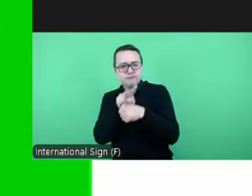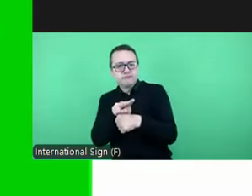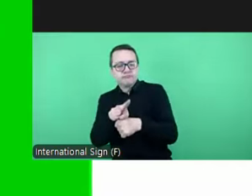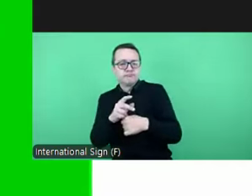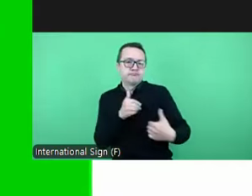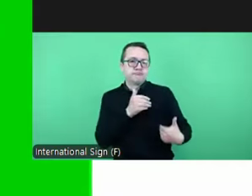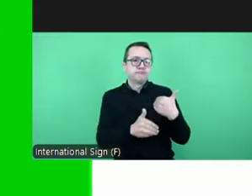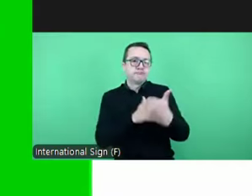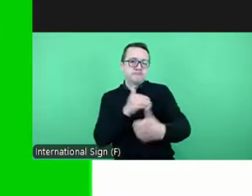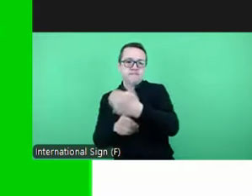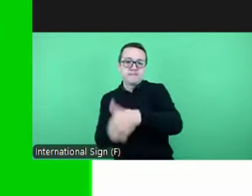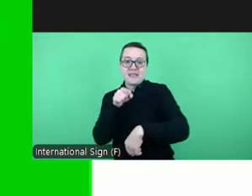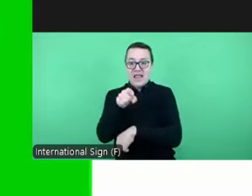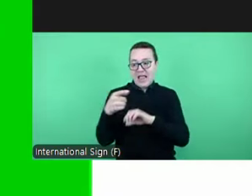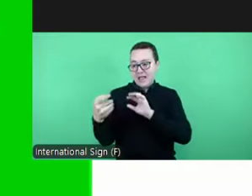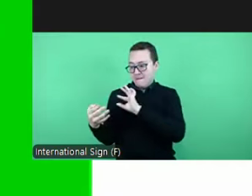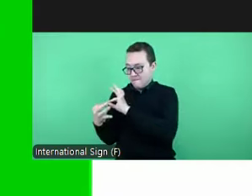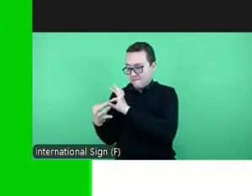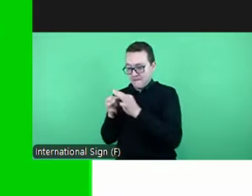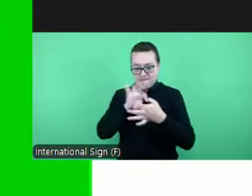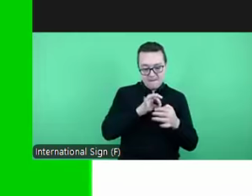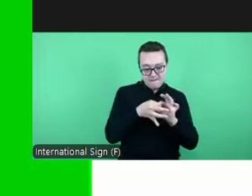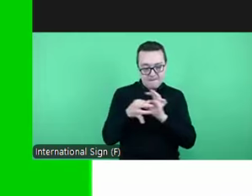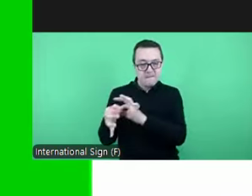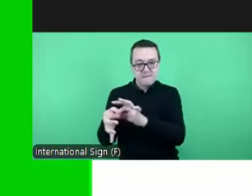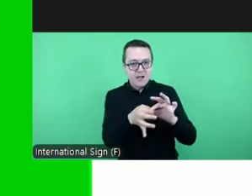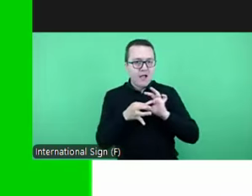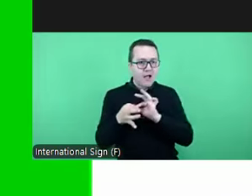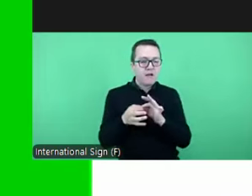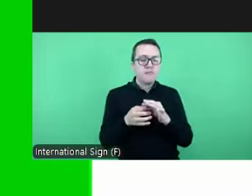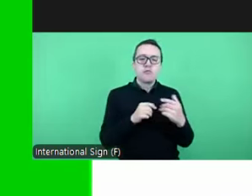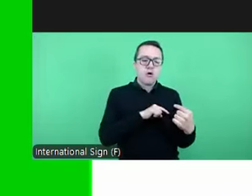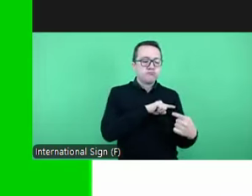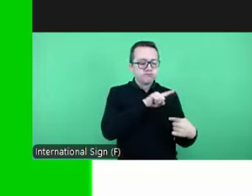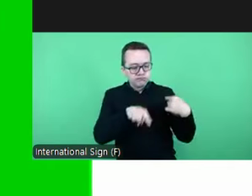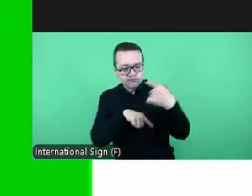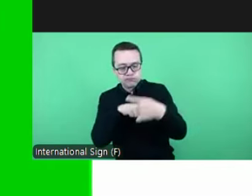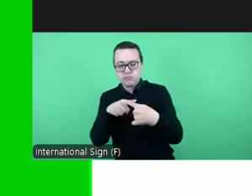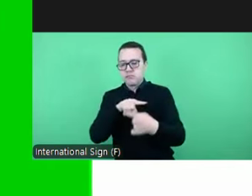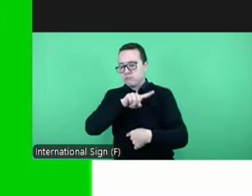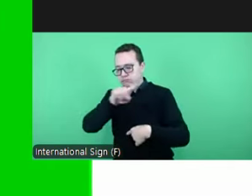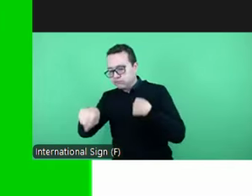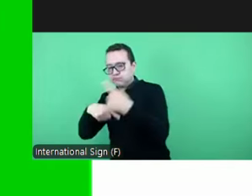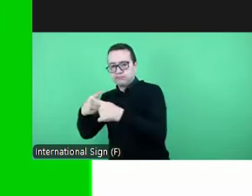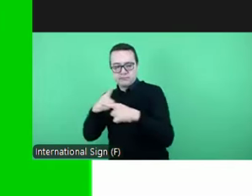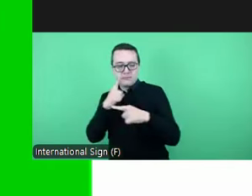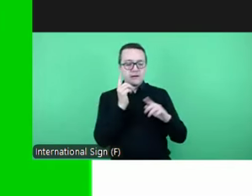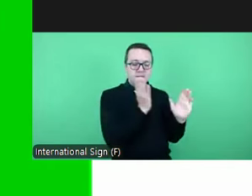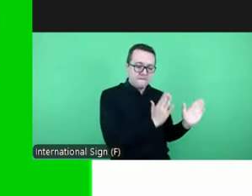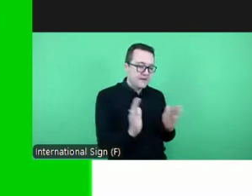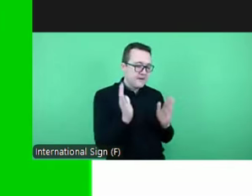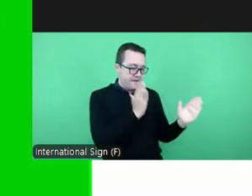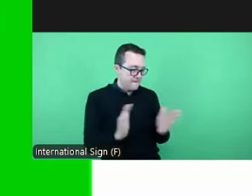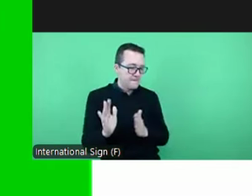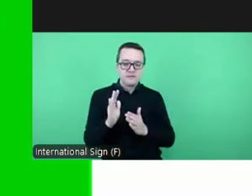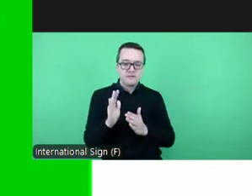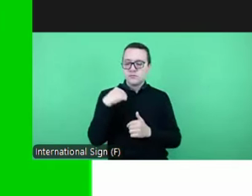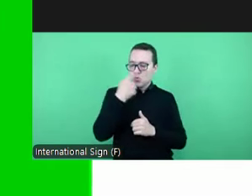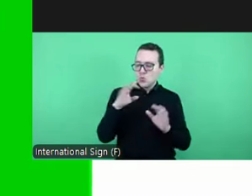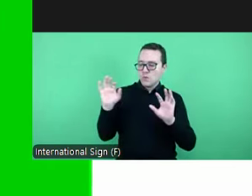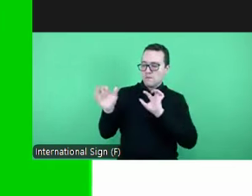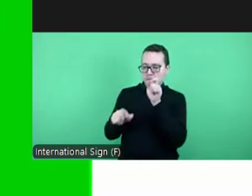cíclico e de for planejamento. Então, execution o and processo de monitoring, trabalho and tem uma hierarquia the dentro de uma management is